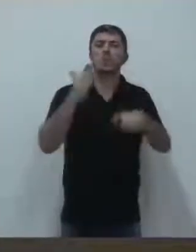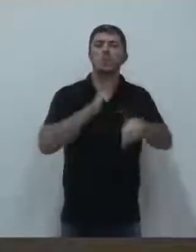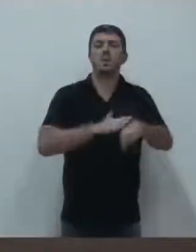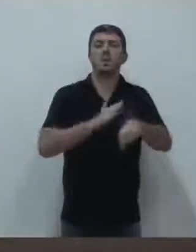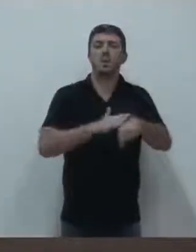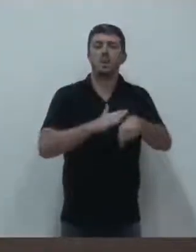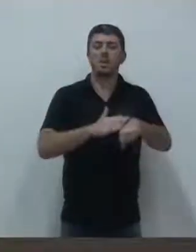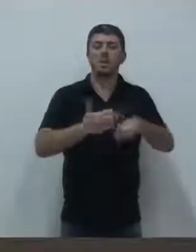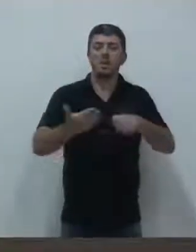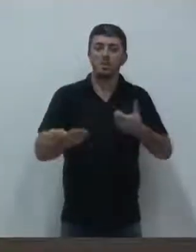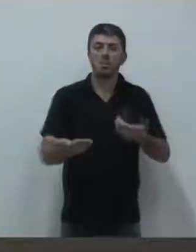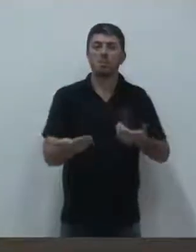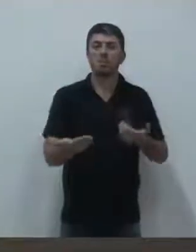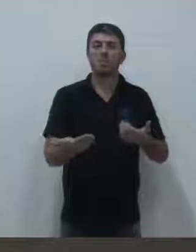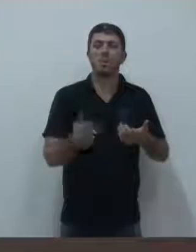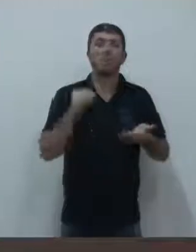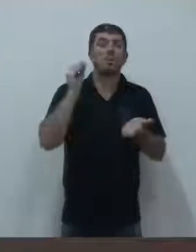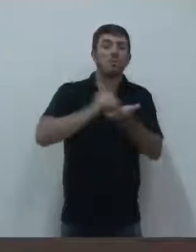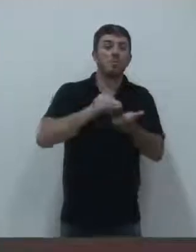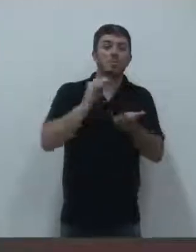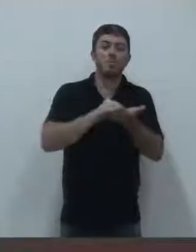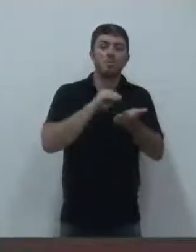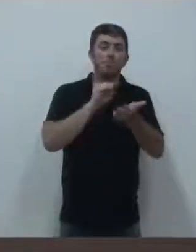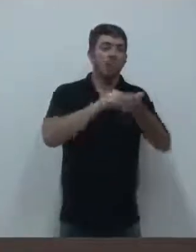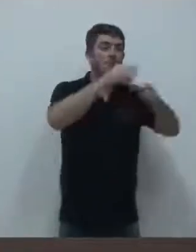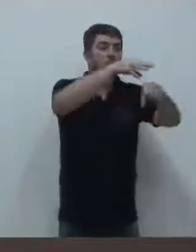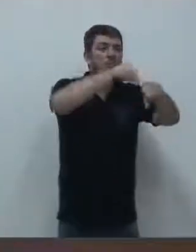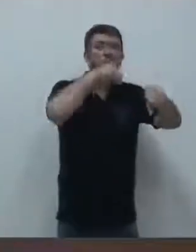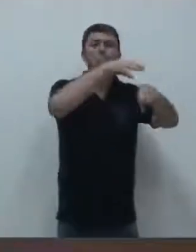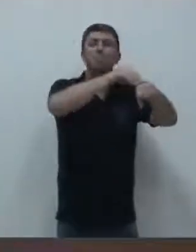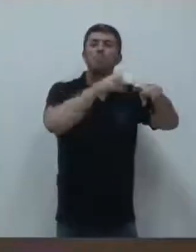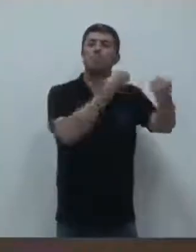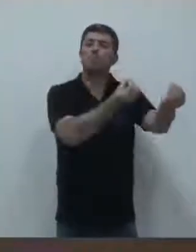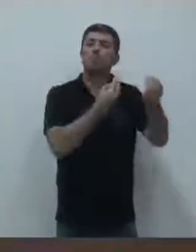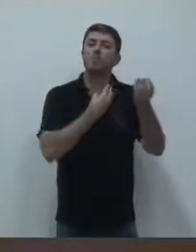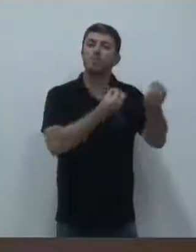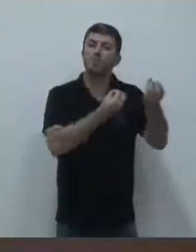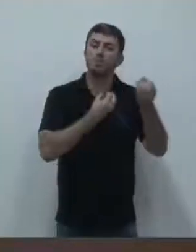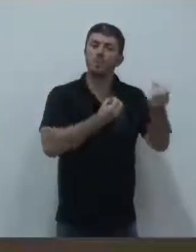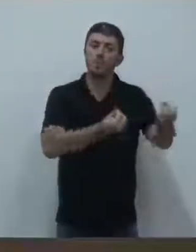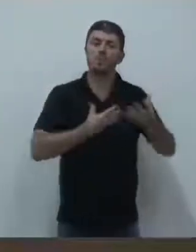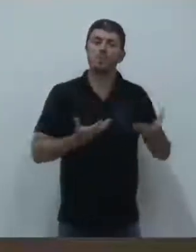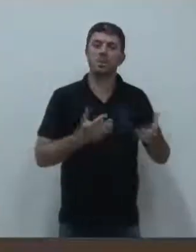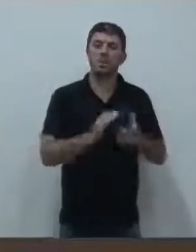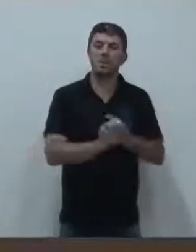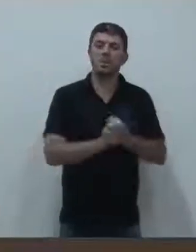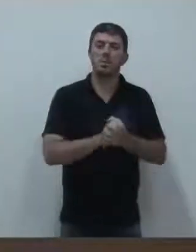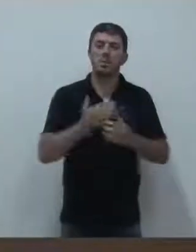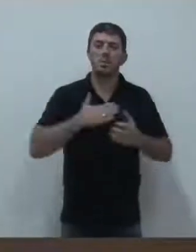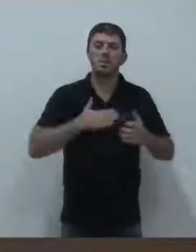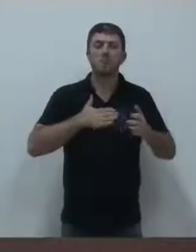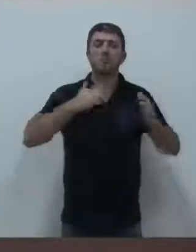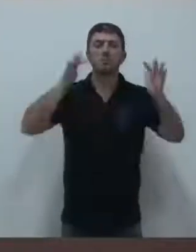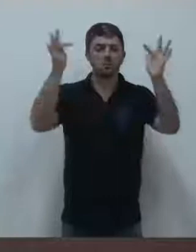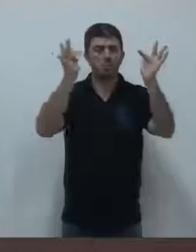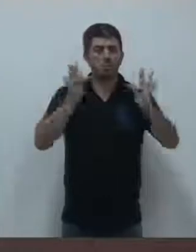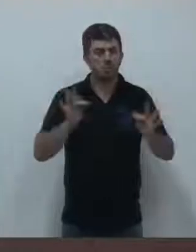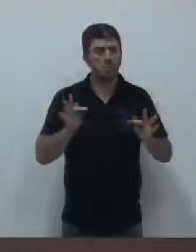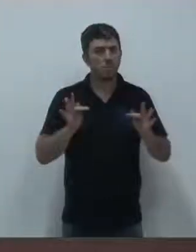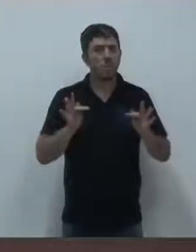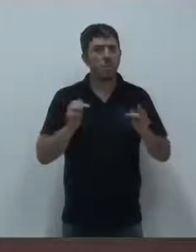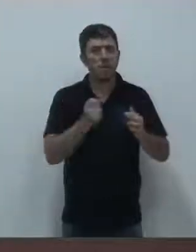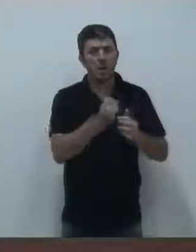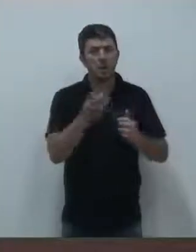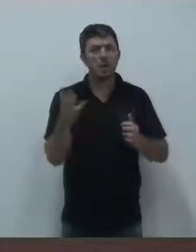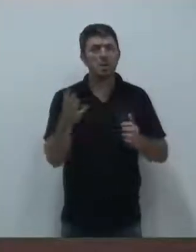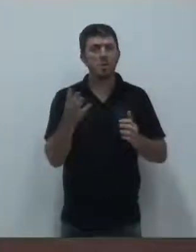pensar assim, mas falta informação. Então, as pessoas, elas têm eu fico muito feliz que muita gente tem acompanhado. Então, eles perguntam,